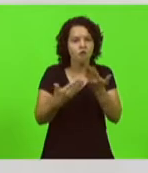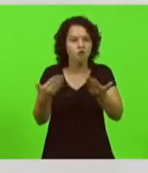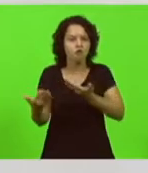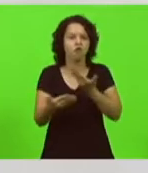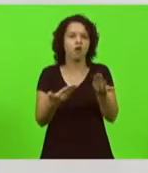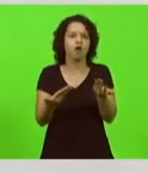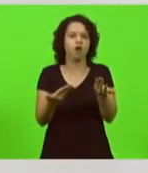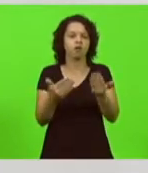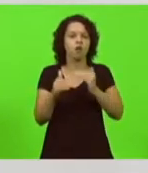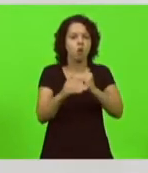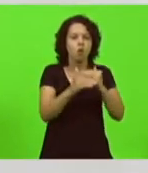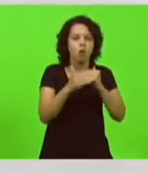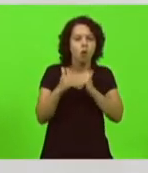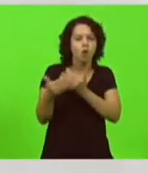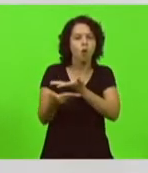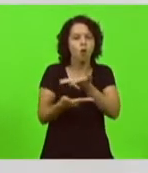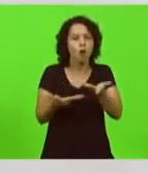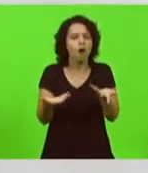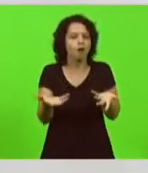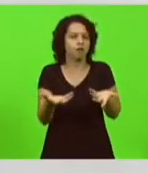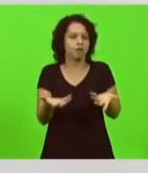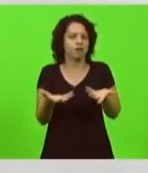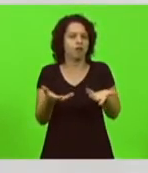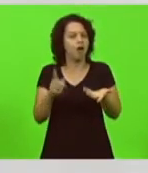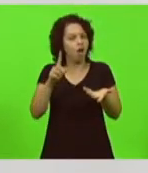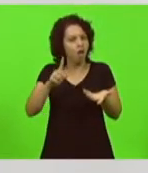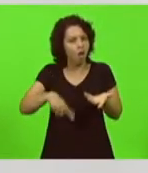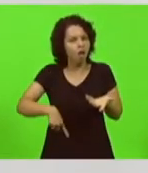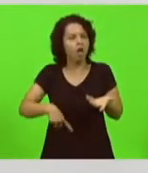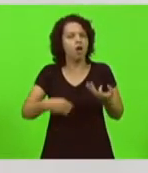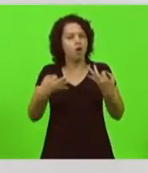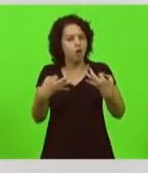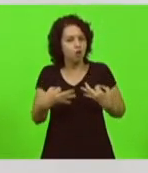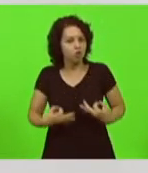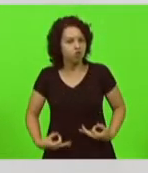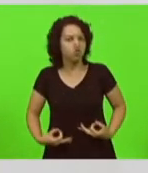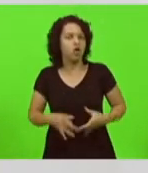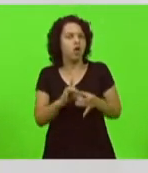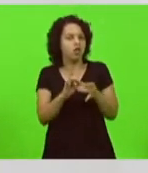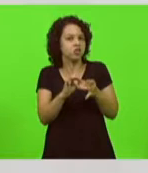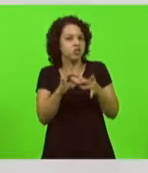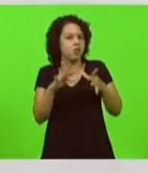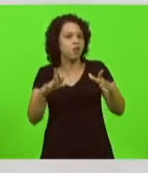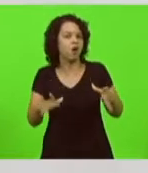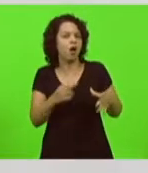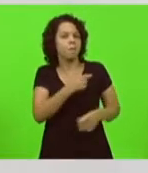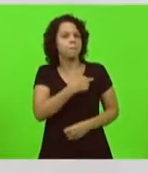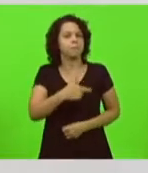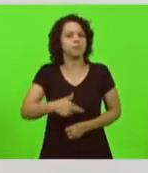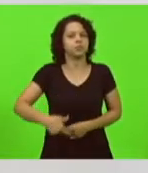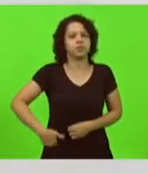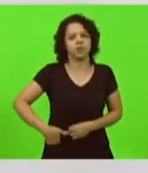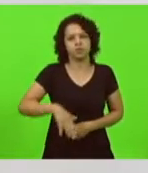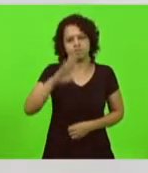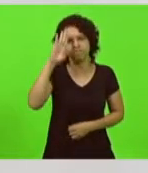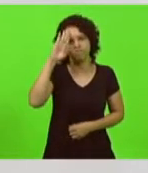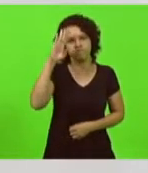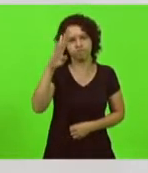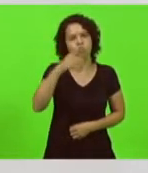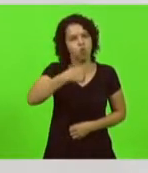entendimento. É um jeito democrático e republicano, acima de tudo. Foi assim que seguimos conquistando tantos bons